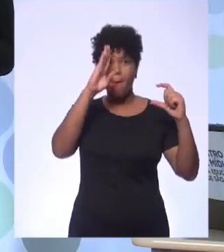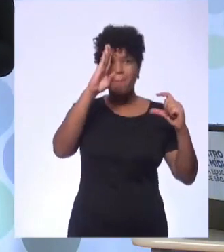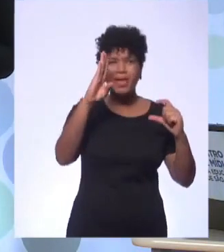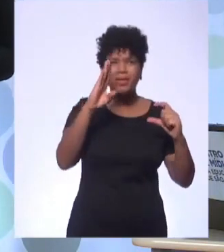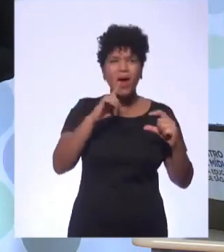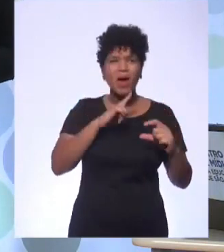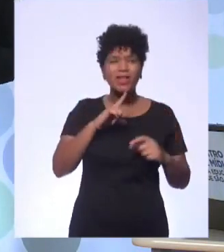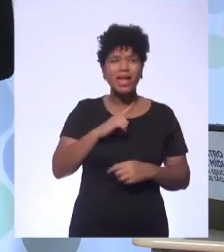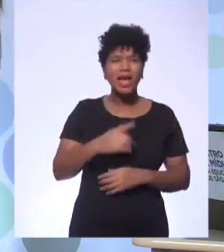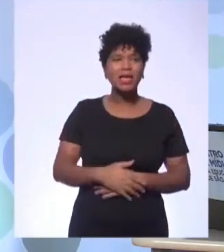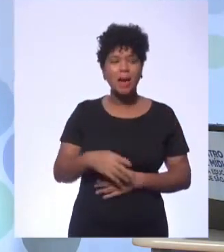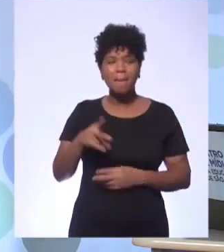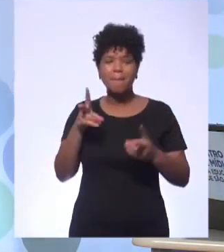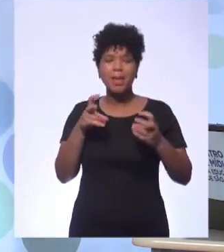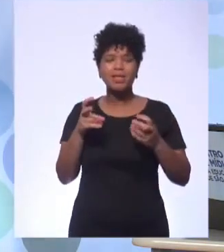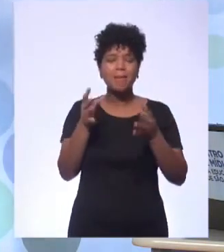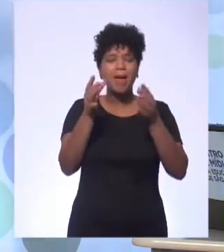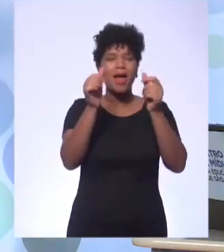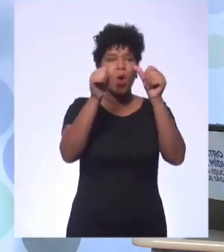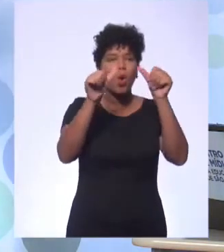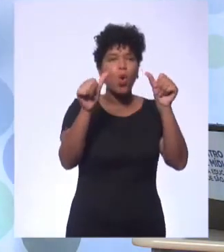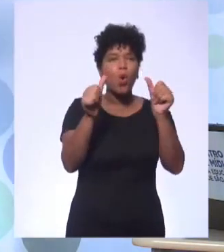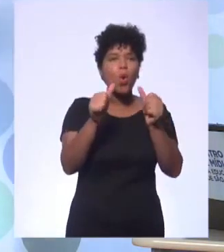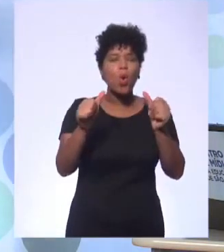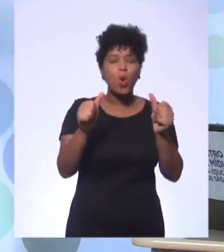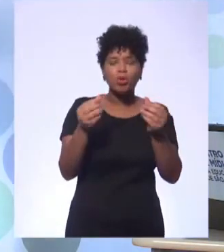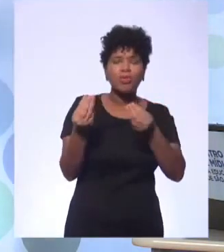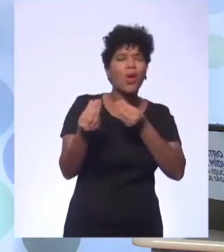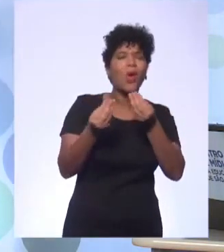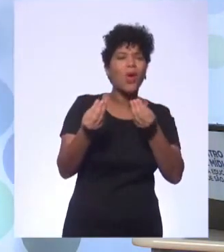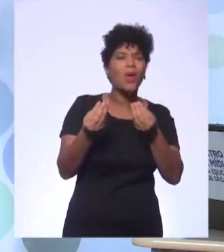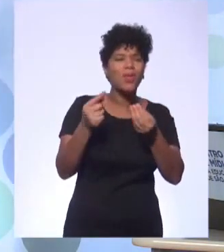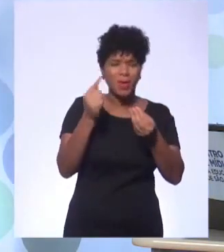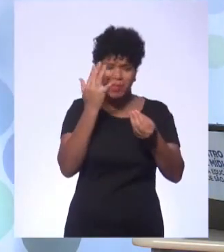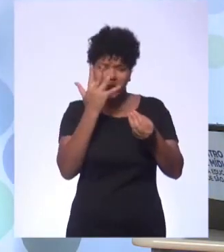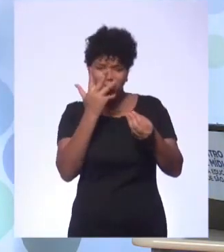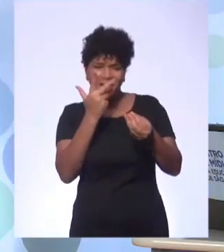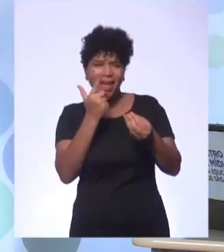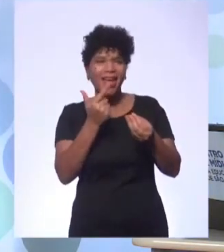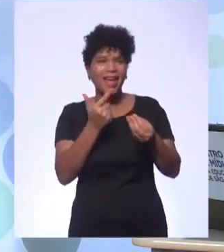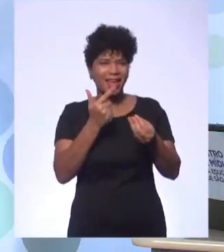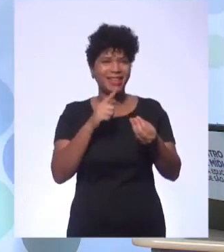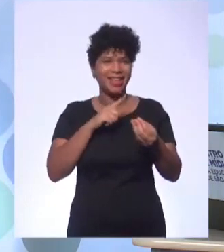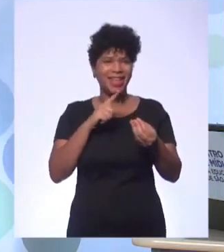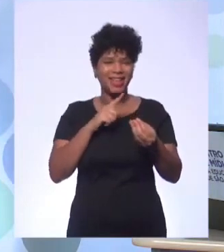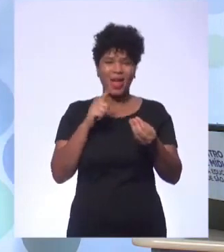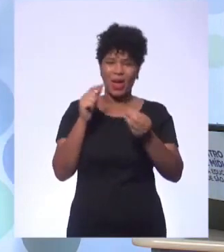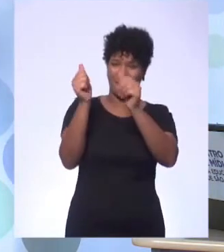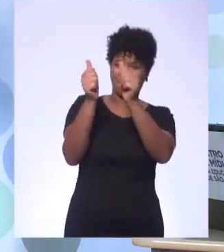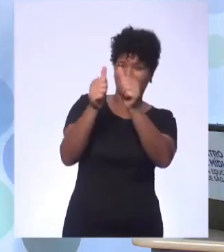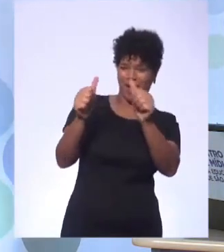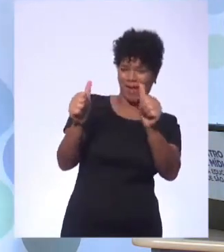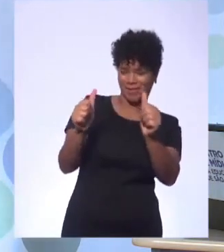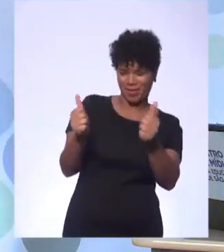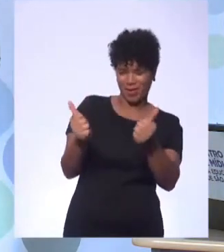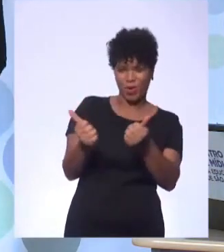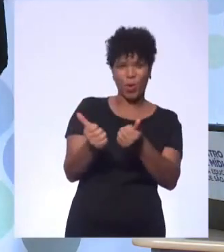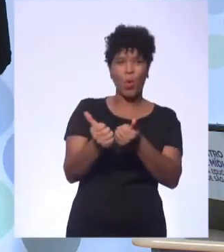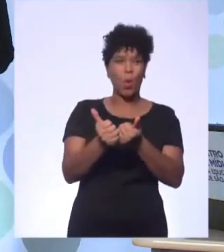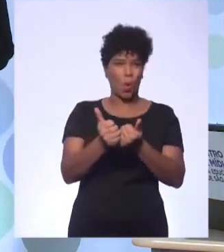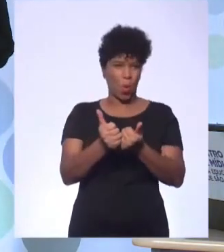questão estética, né? Quando a gente vai fazer uma obra, certo? Primeiramente a gente pensa aqui, ó, na dimensão estética,